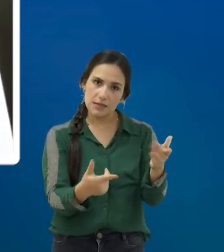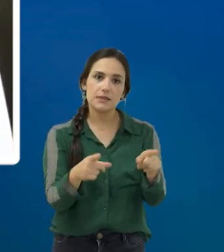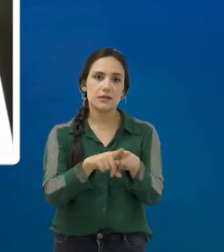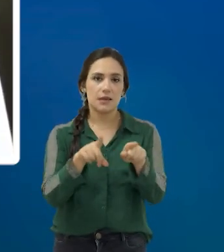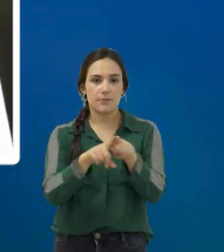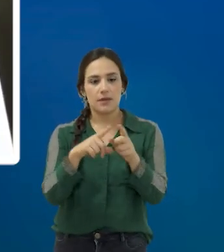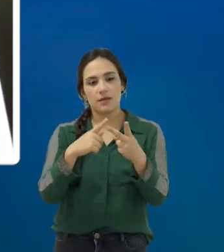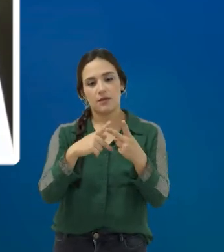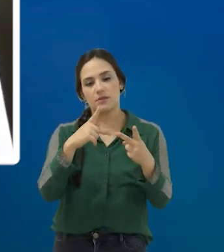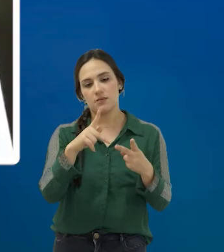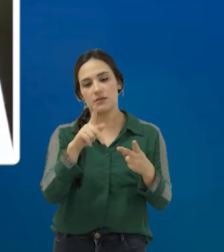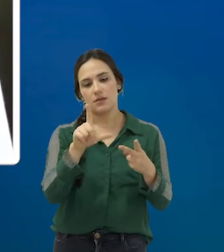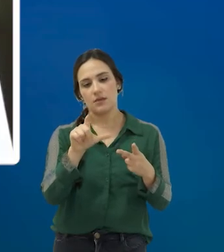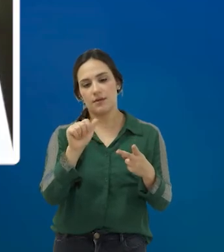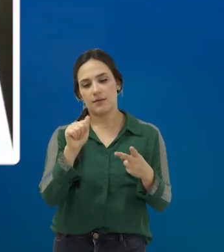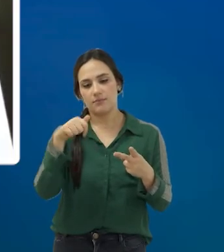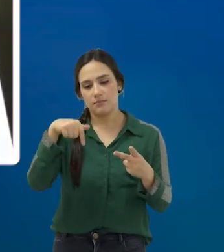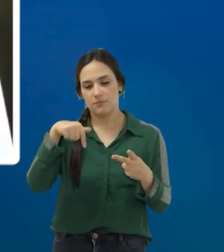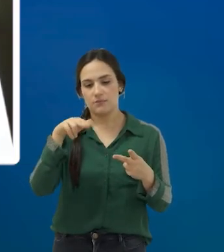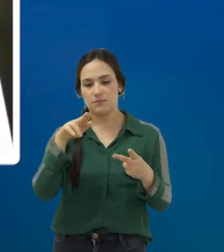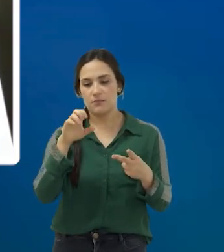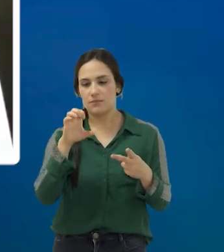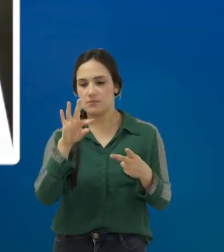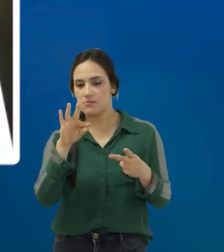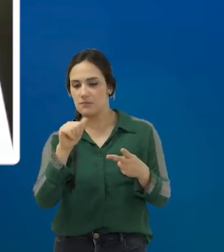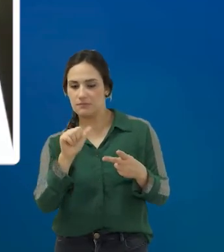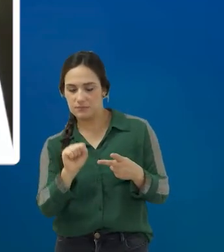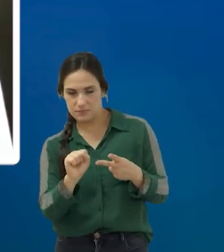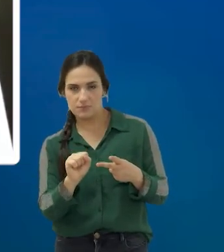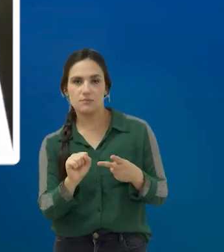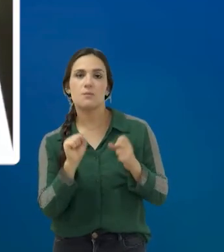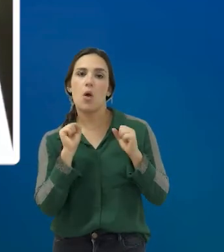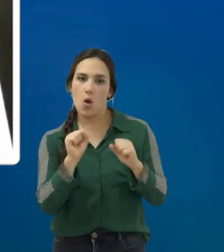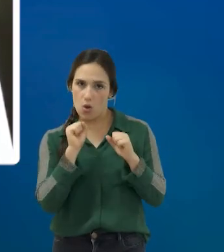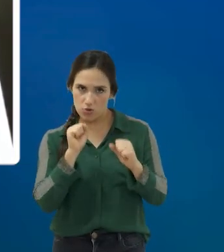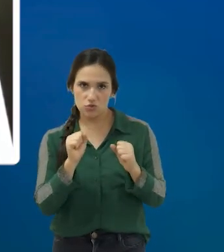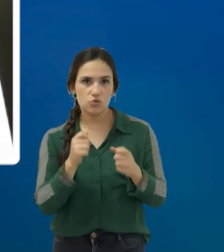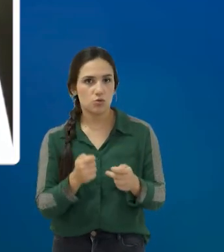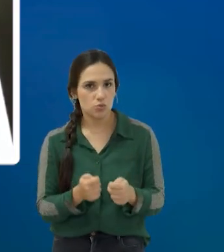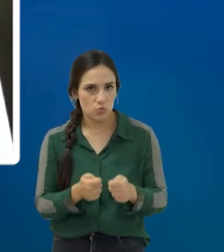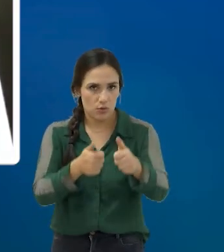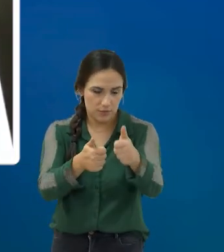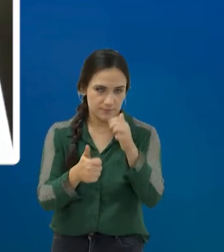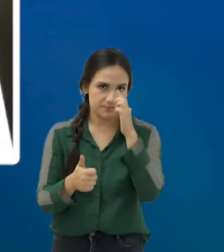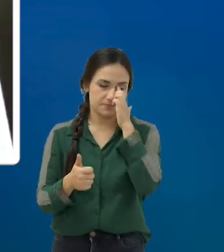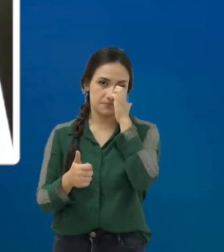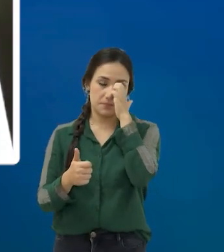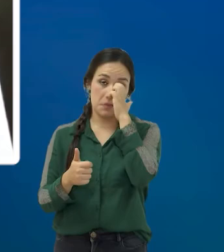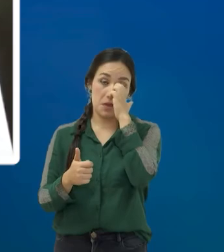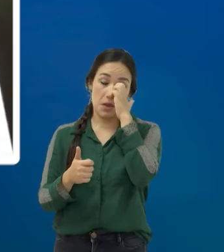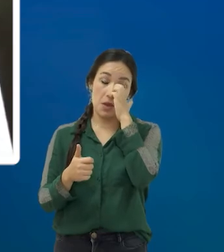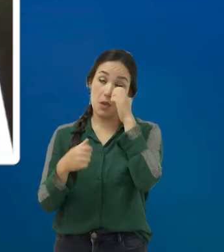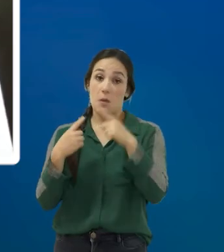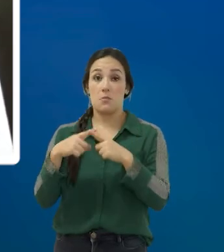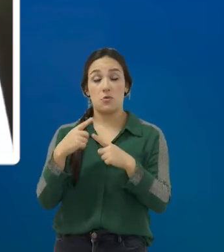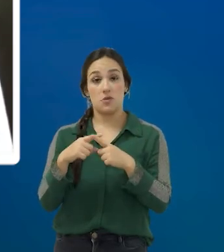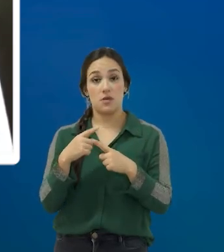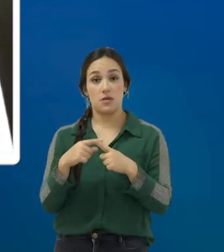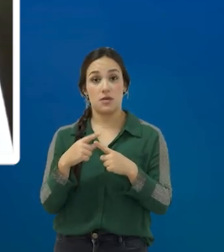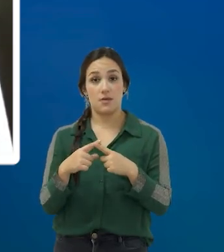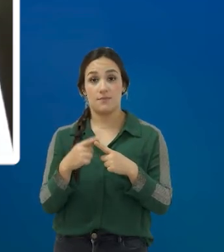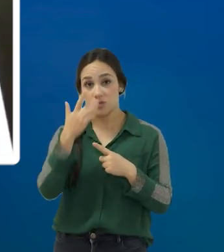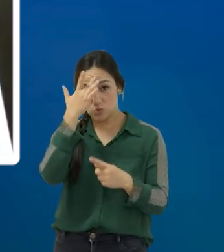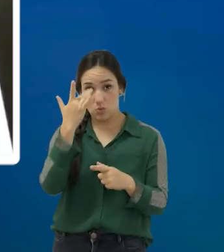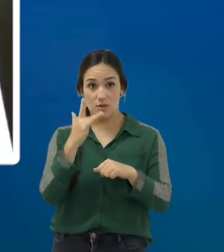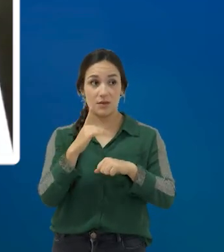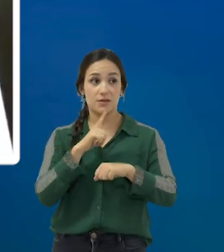e plaqueta, para que sempre haja disponibilidade desses derivados do sangue, quando os pacientes precisam,